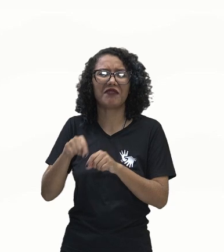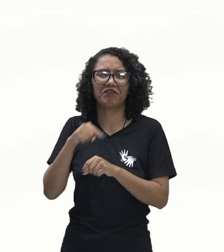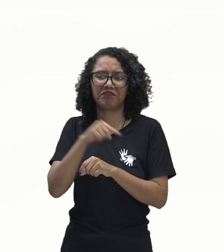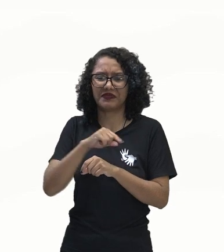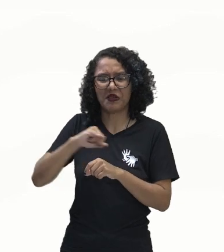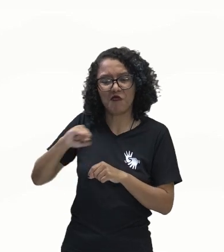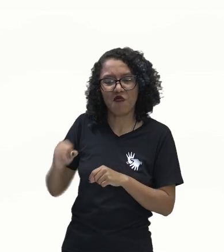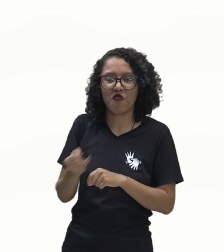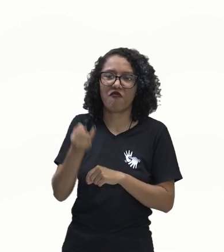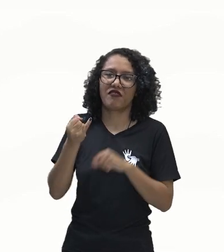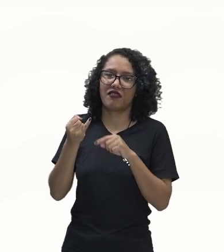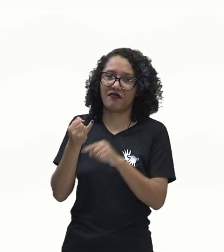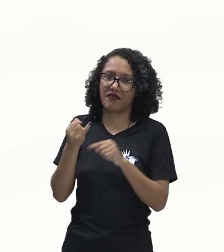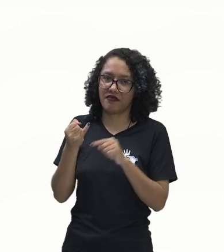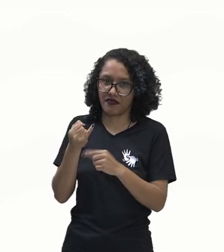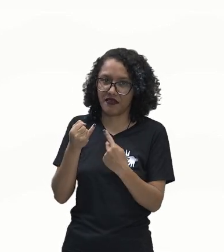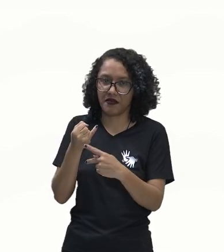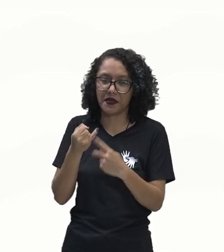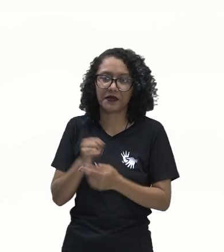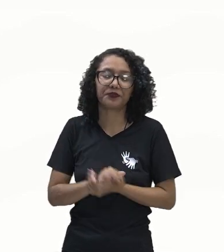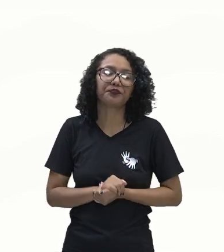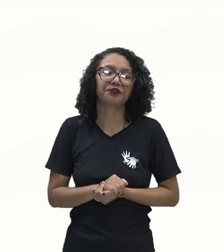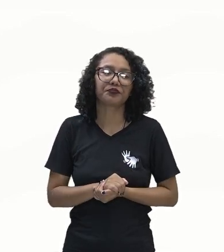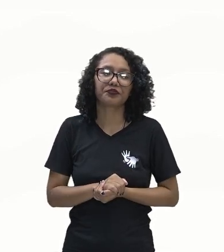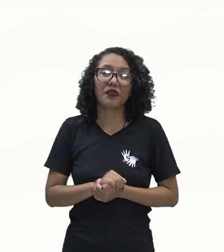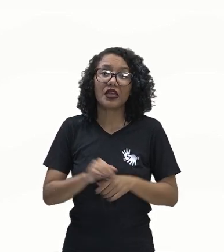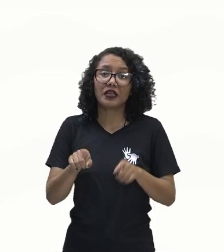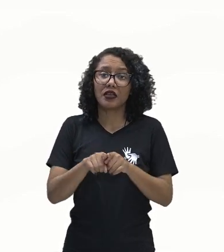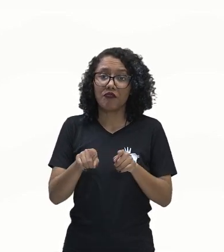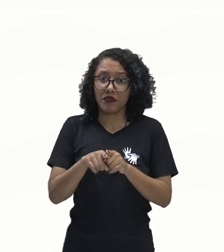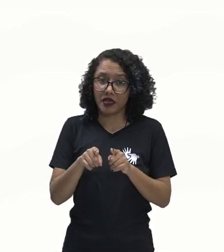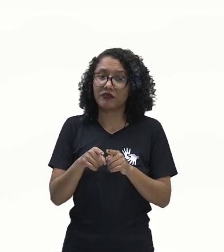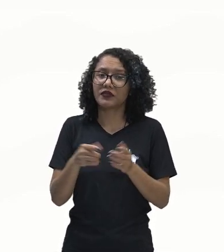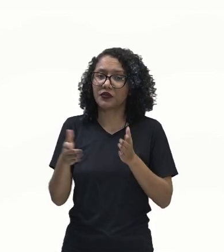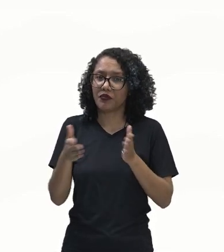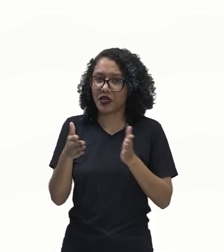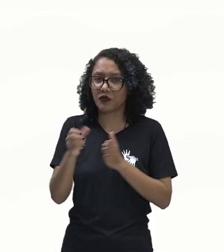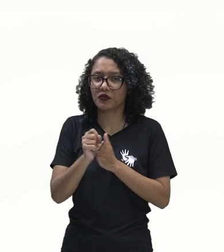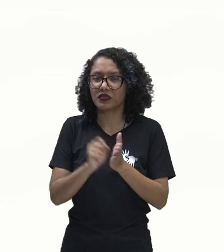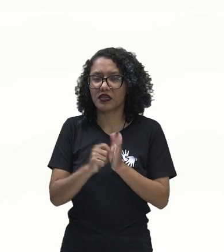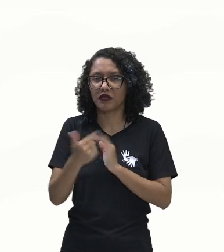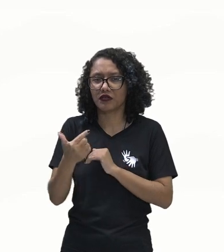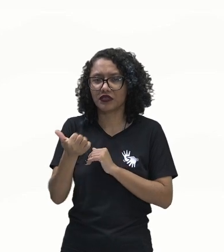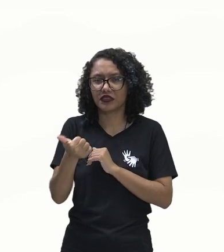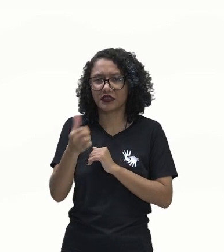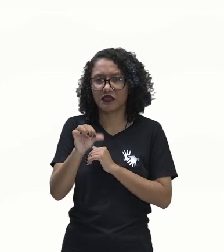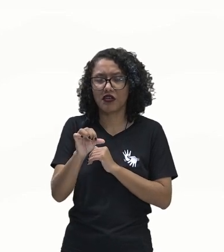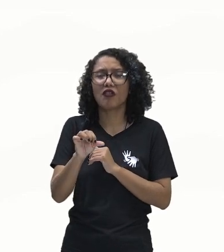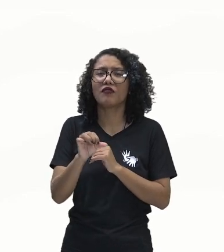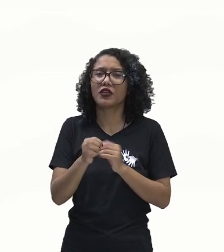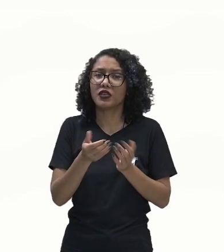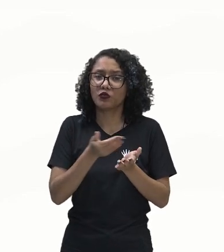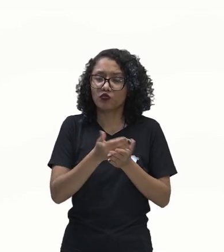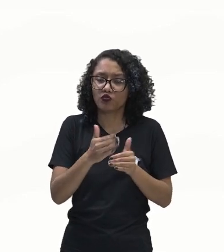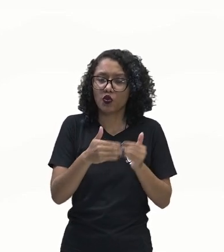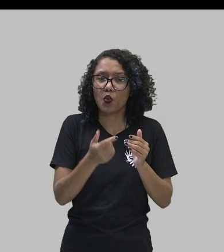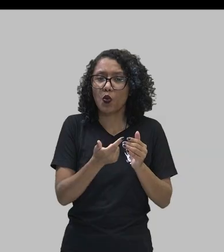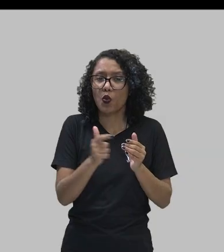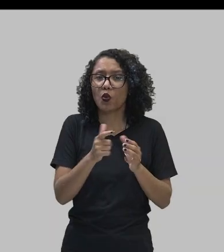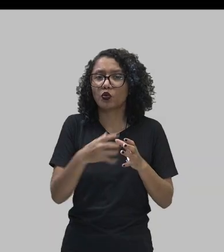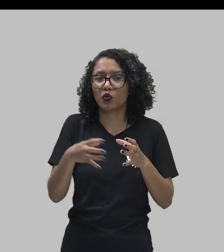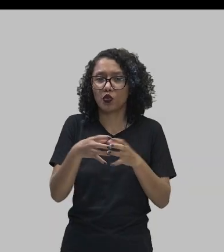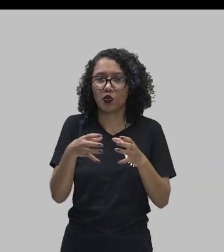E também, ali em meados do século XIX, vai surgir uma nova classe, que são os trabalhadores